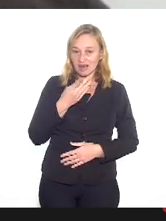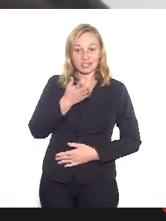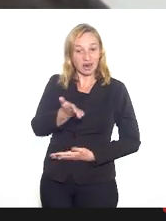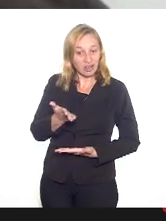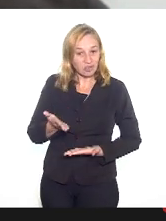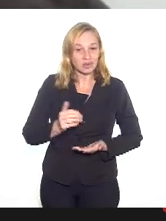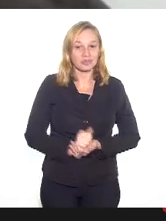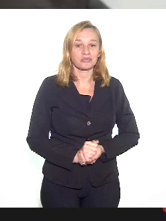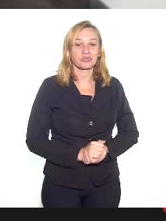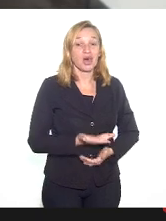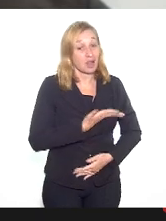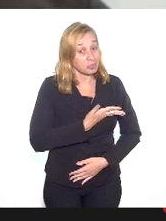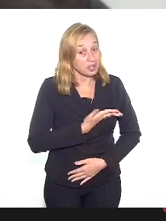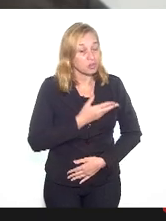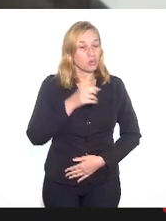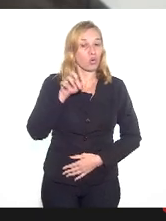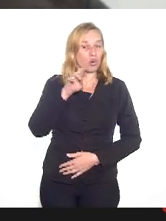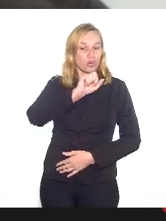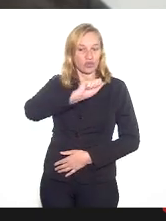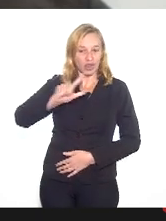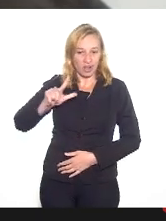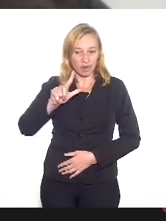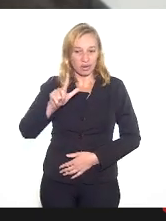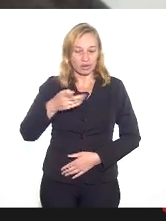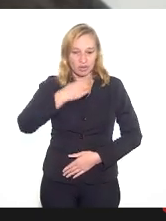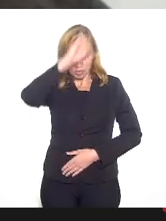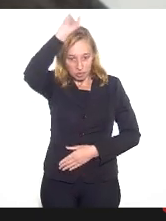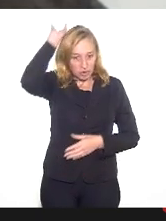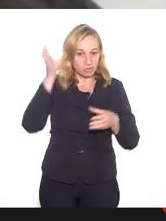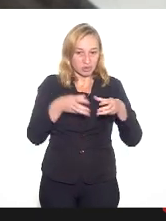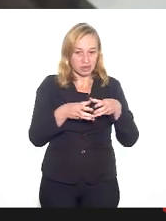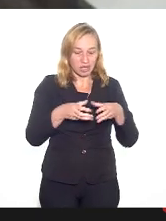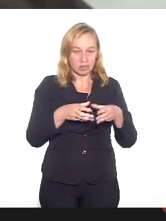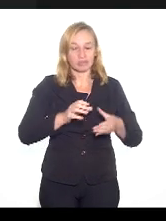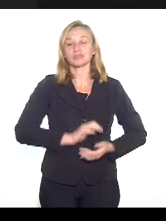palavra para o meu amigo Coronel Bombeiro Militar Polito.